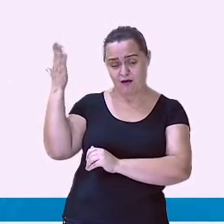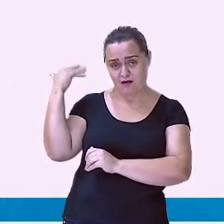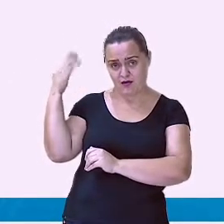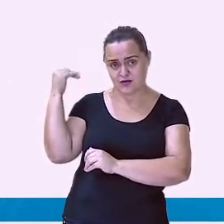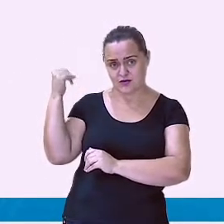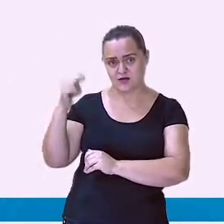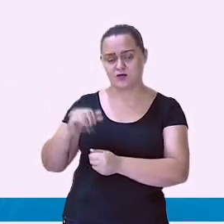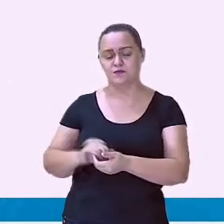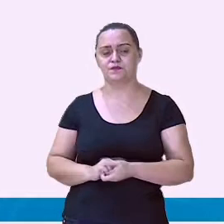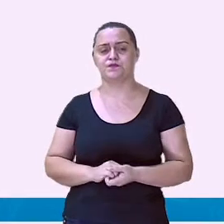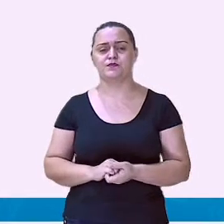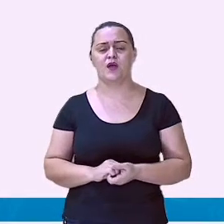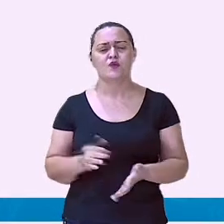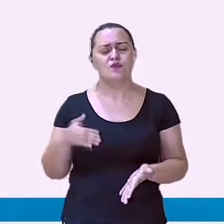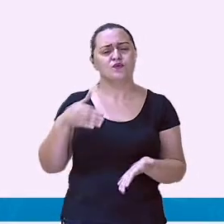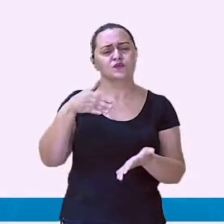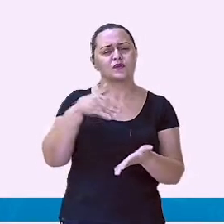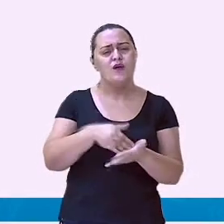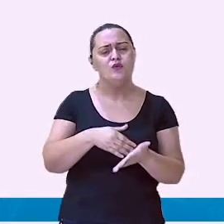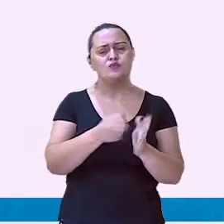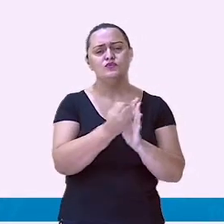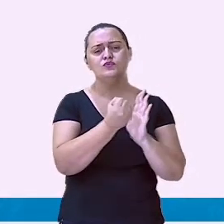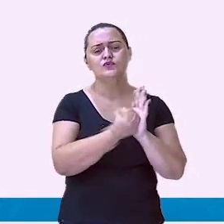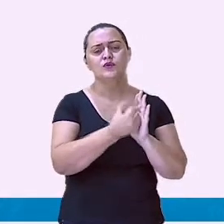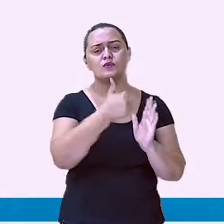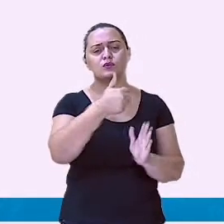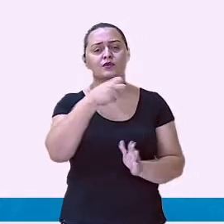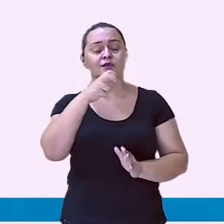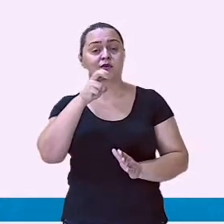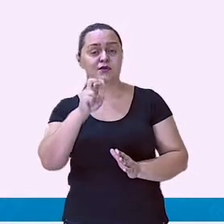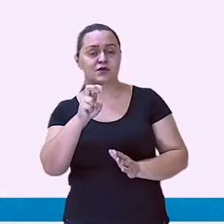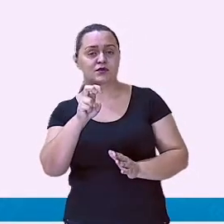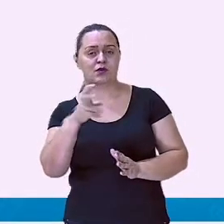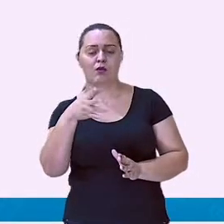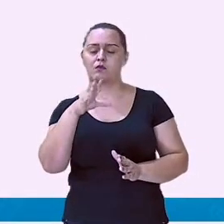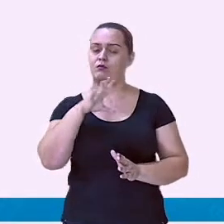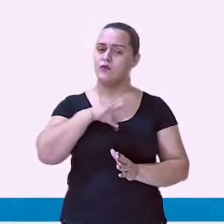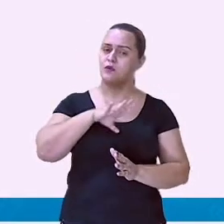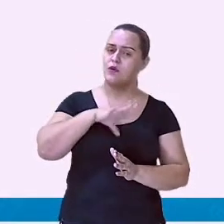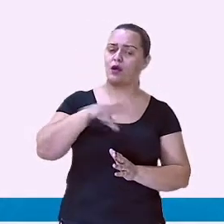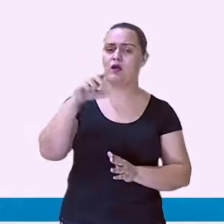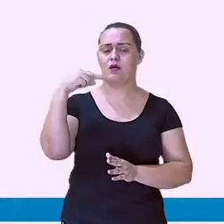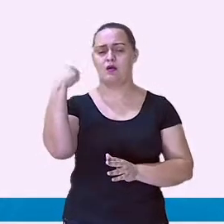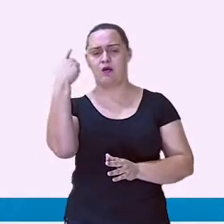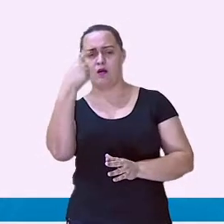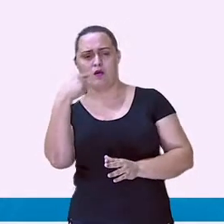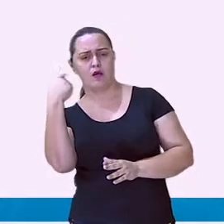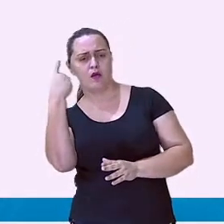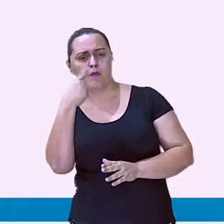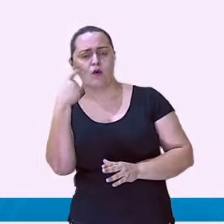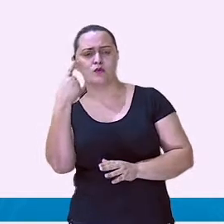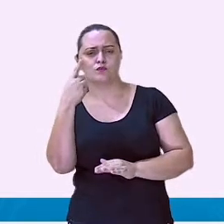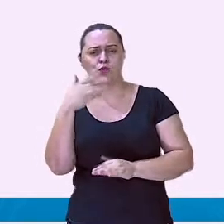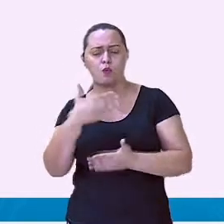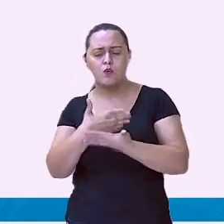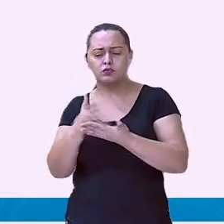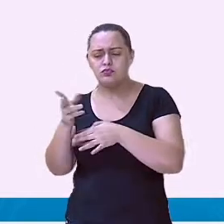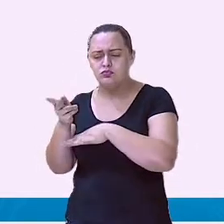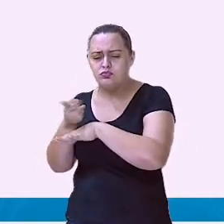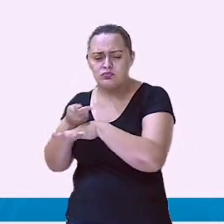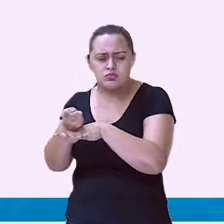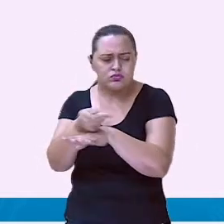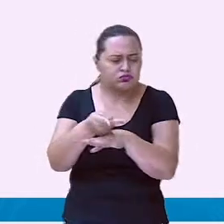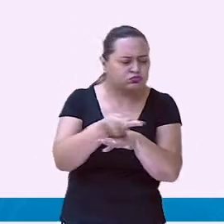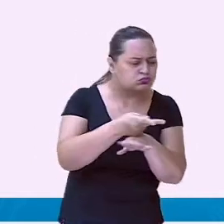Em fins do século XV, portugueses e espanhóis, entre outros povos europeus, lançavam-se em busca de